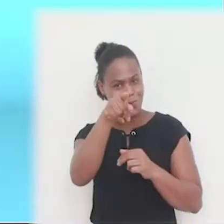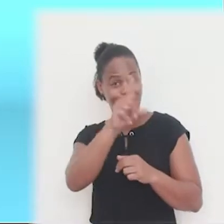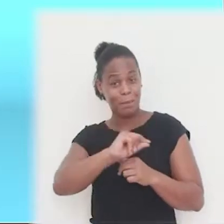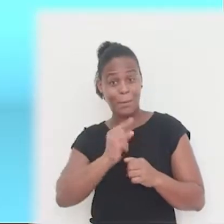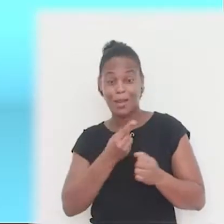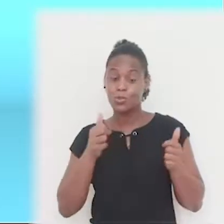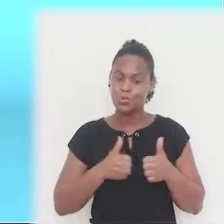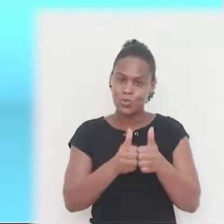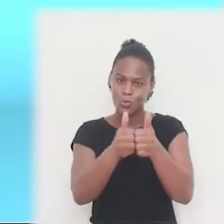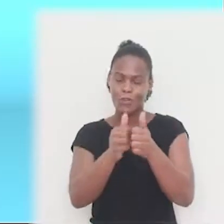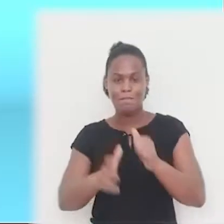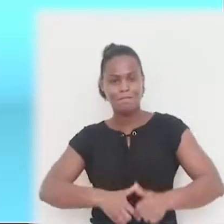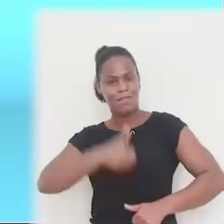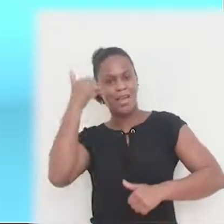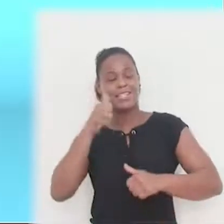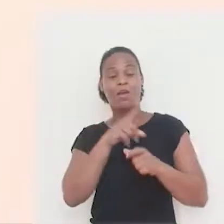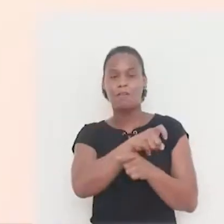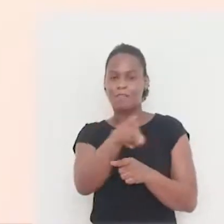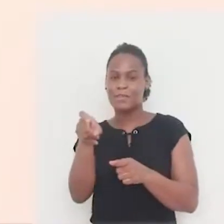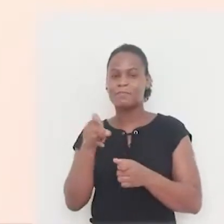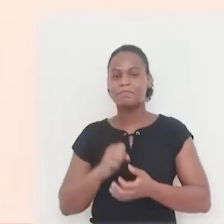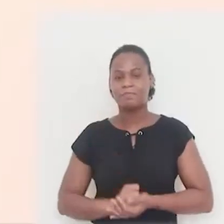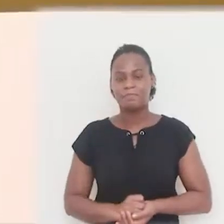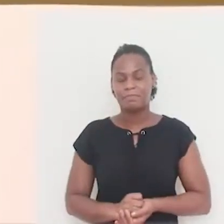Juntos Venceremos a cabovisão